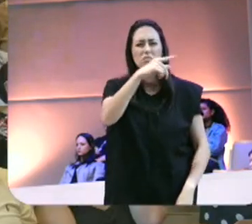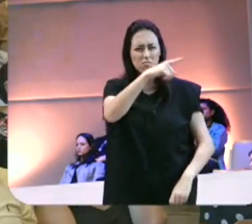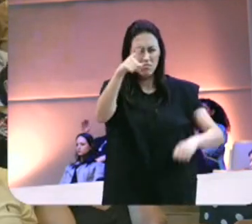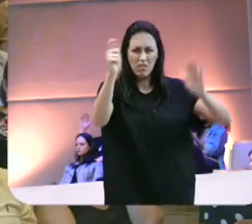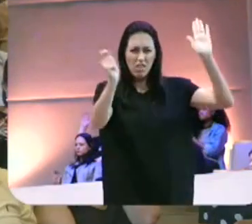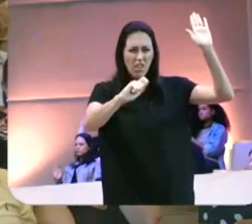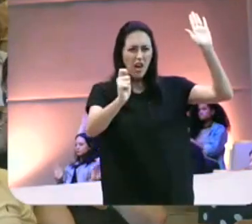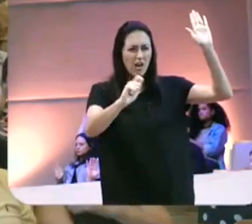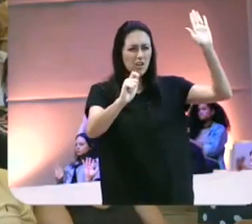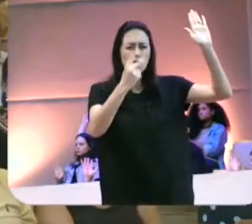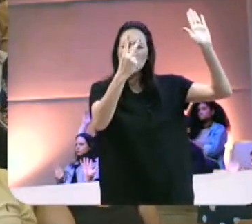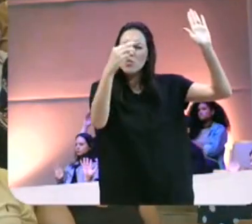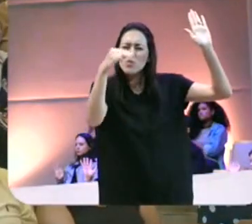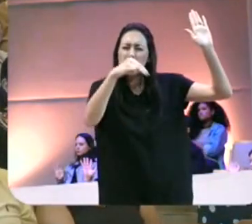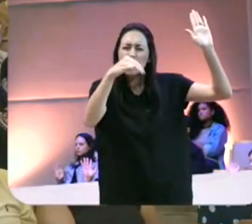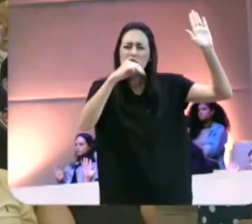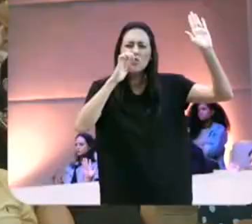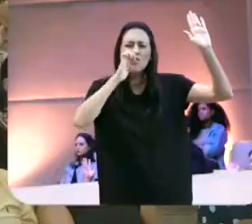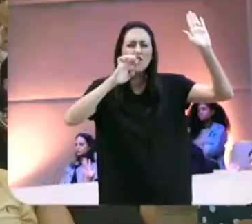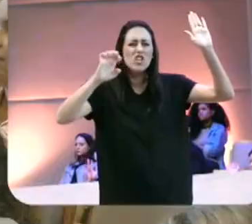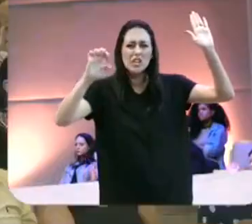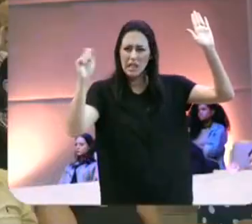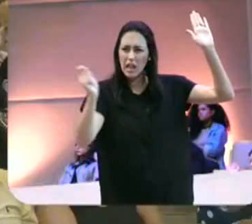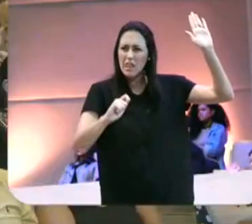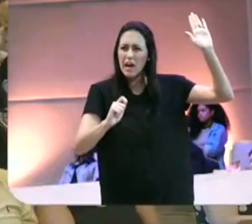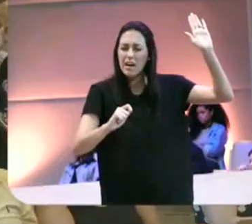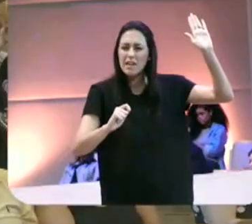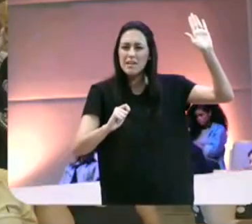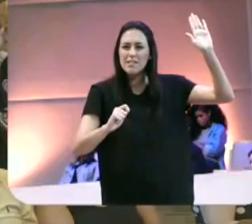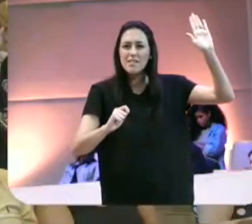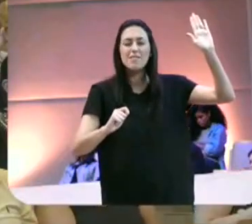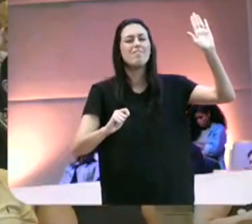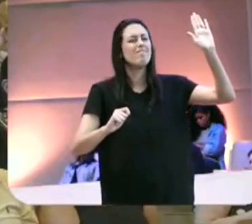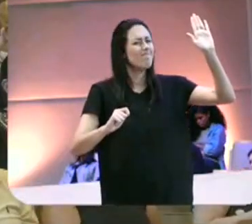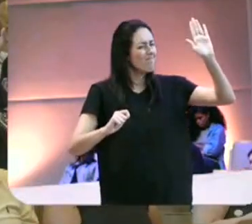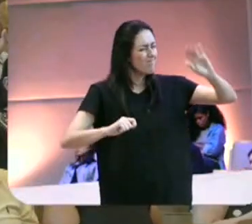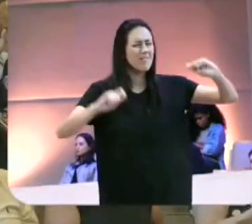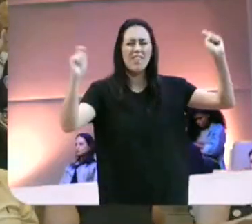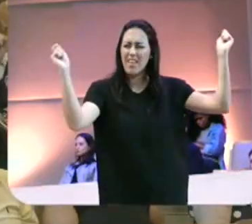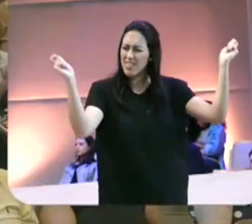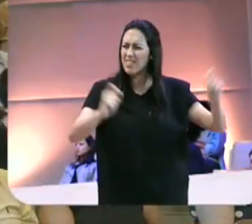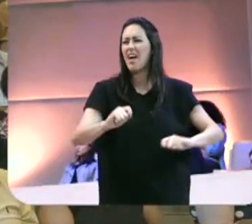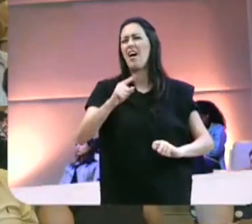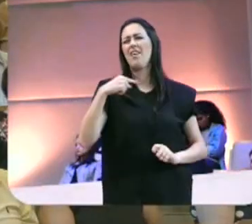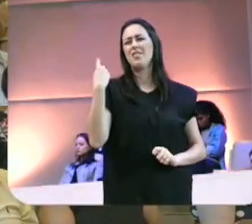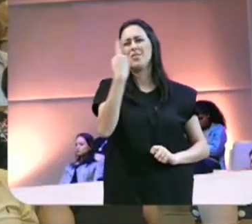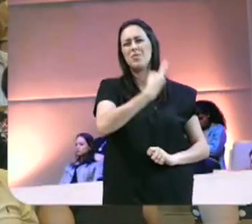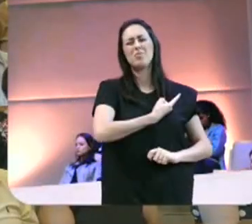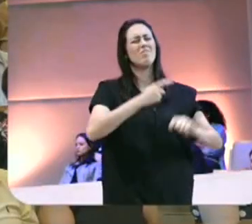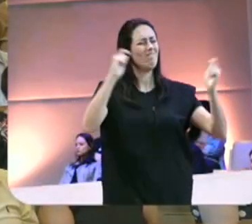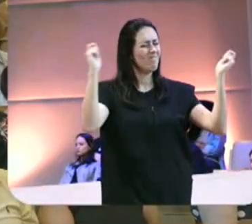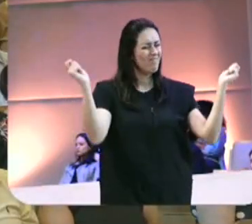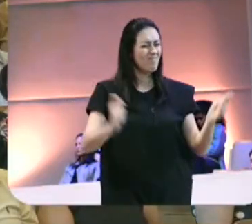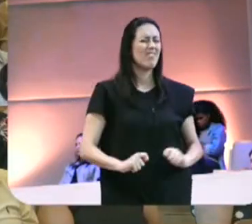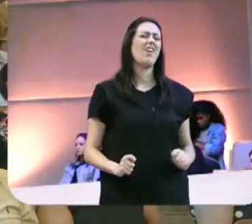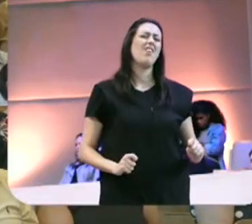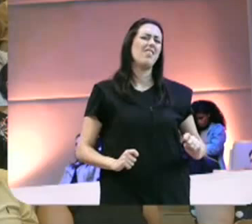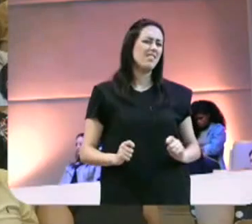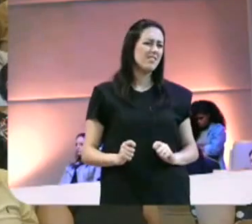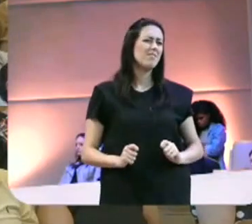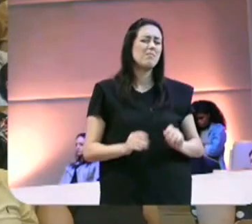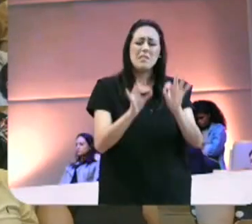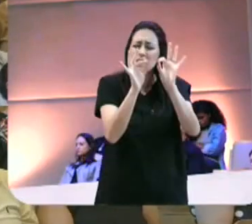você teria. Meus irmãos, nós temos um exército para ganhar essa cidade. Nós temos. E,